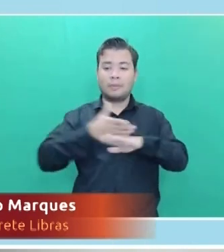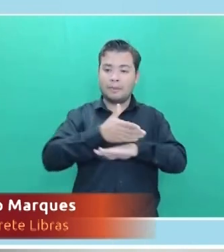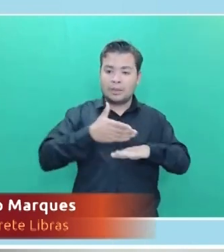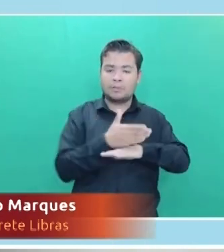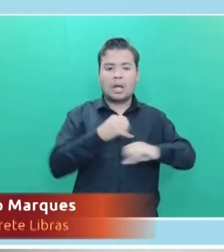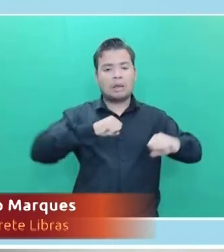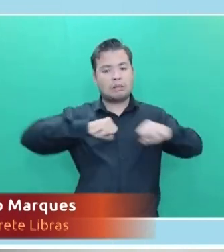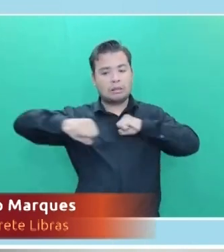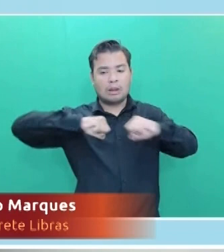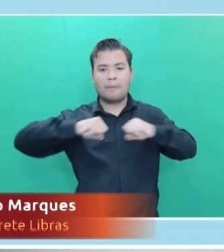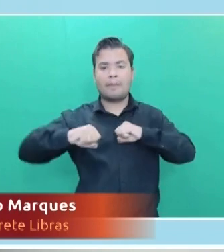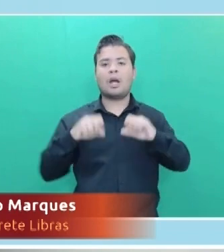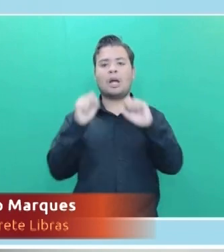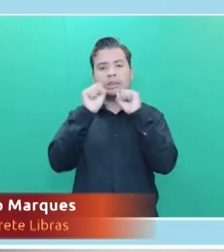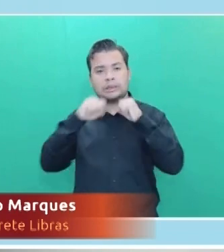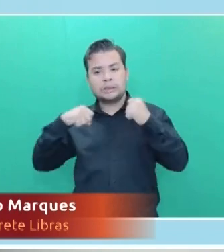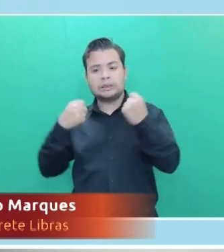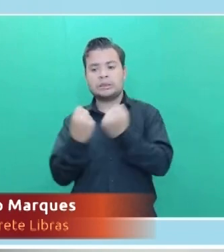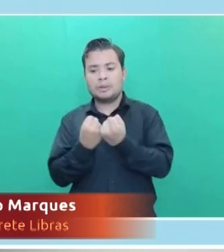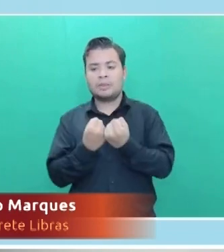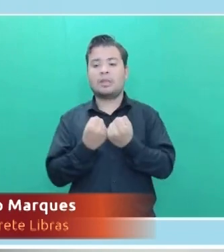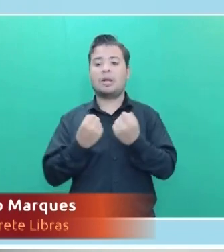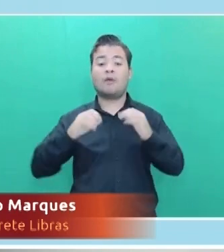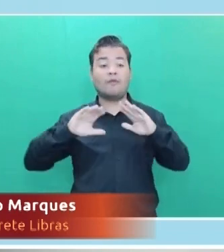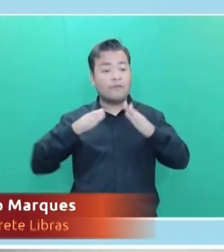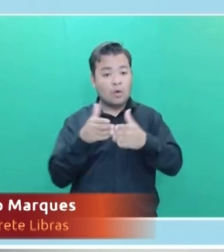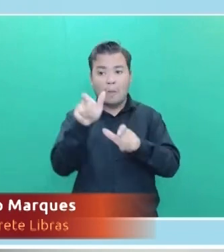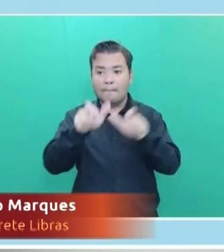fazendo seminário para não indígena,